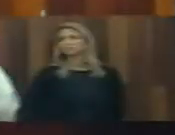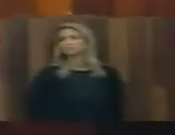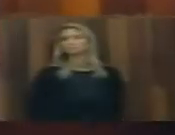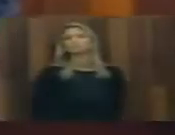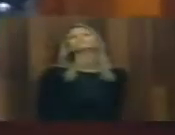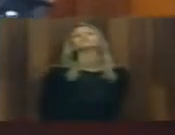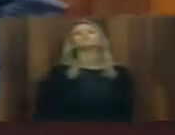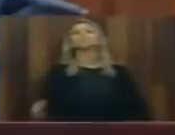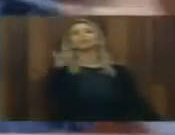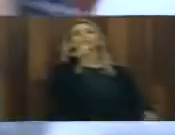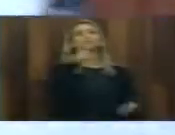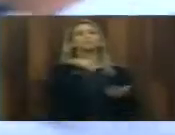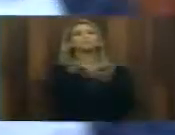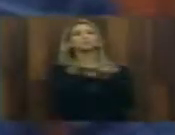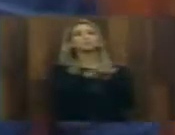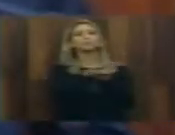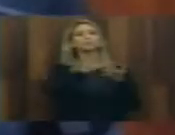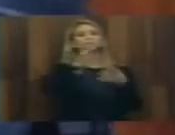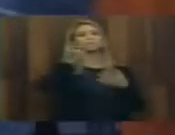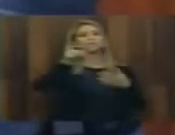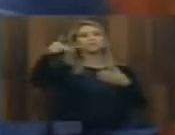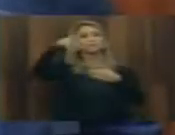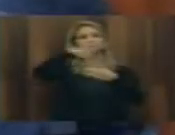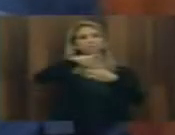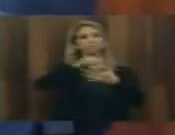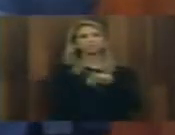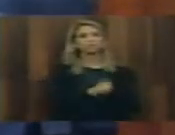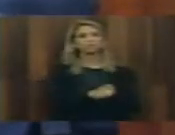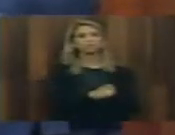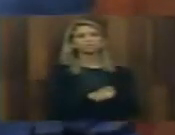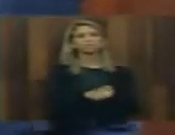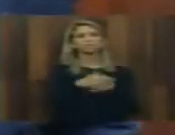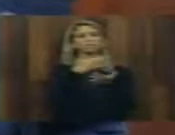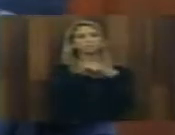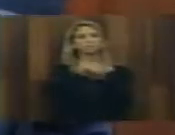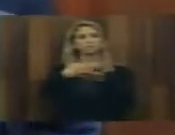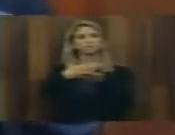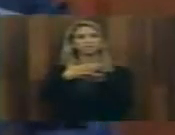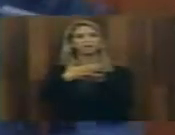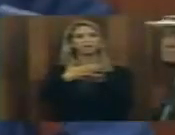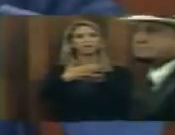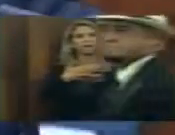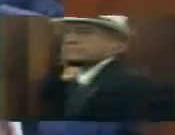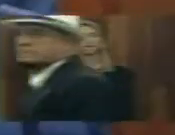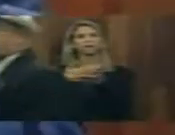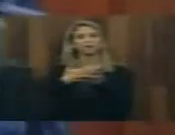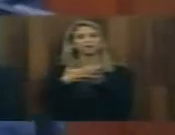Não havendo mais oradores inscritos, daremos início à ordem do dia.